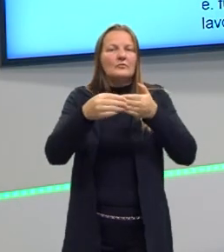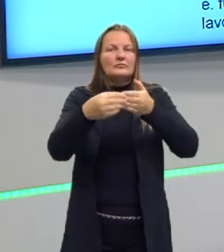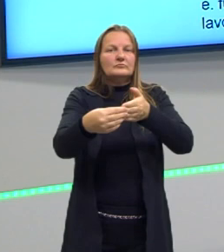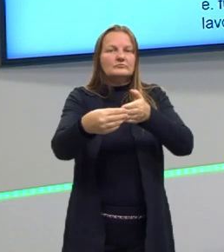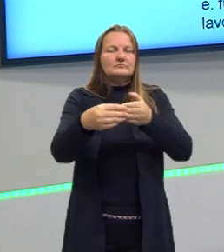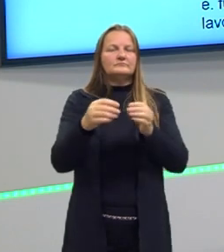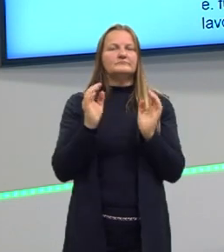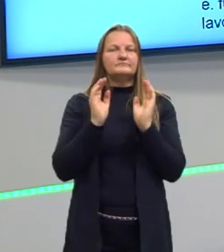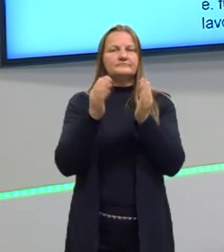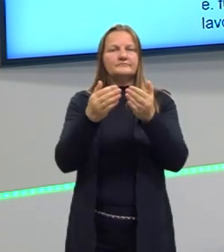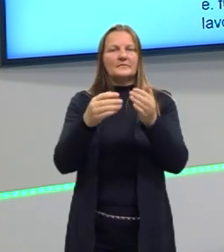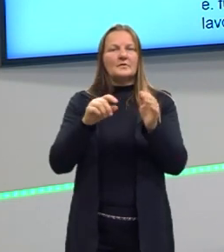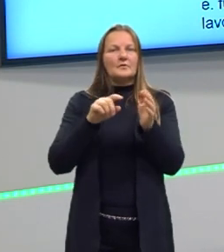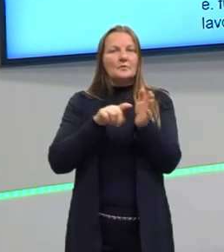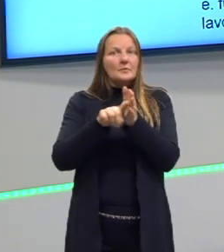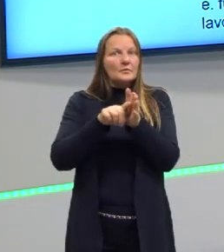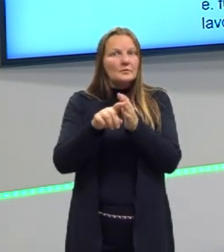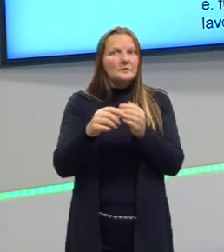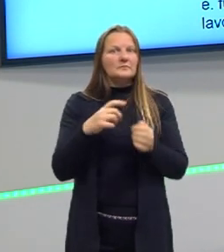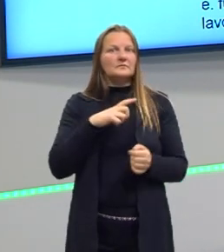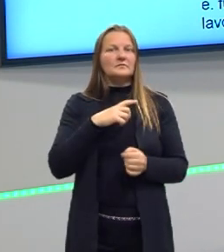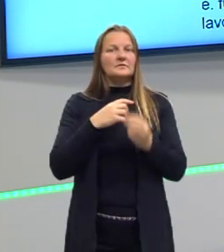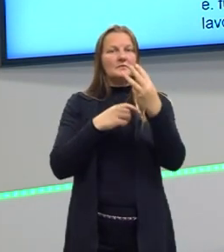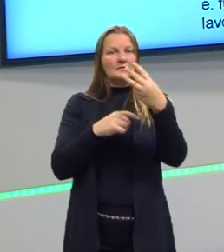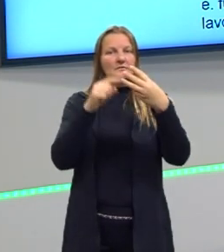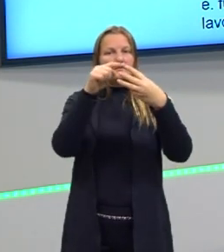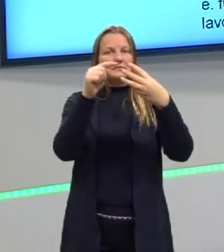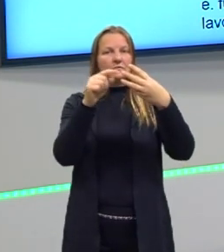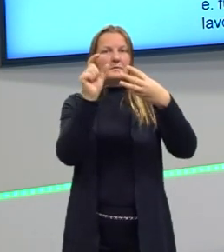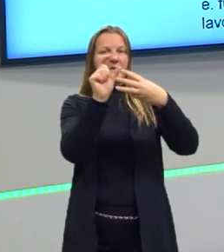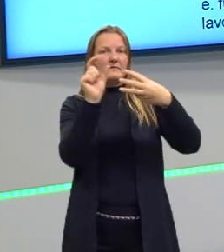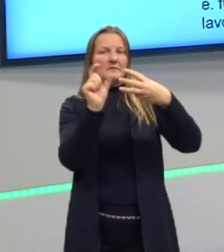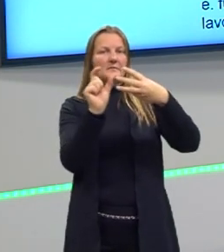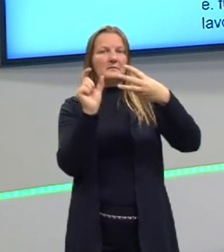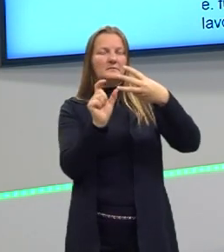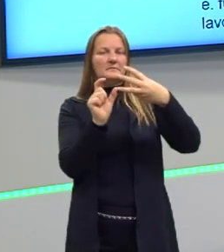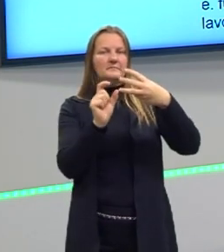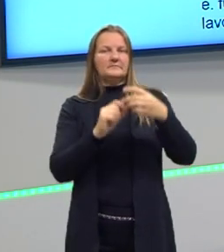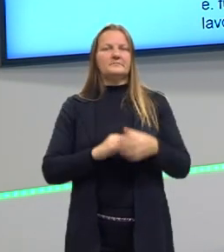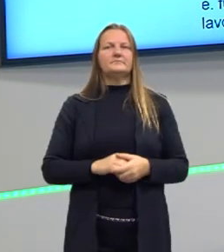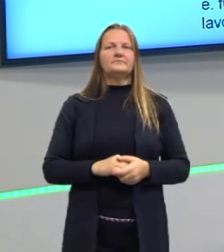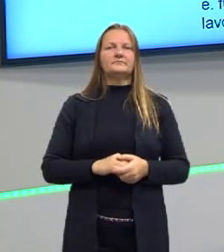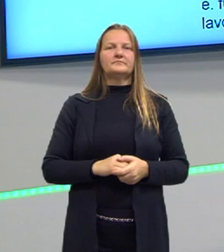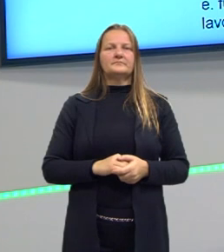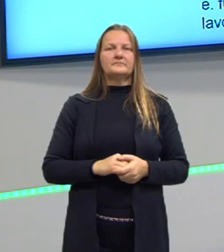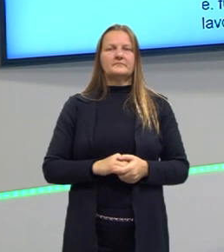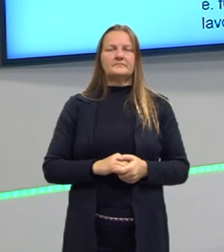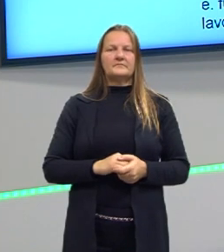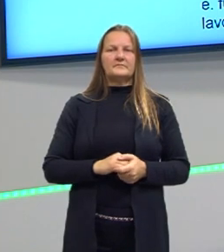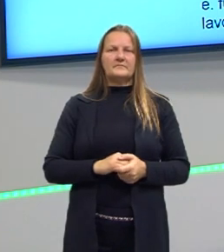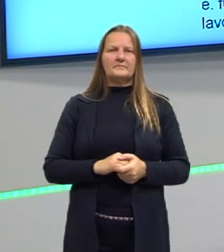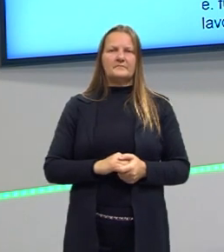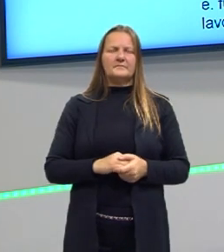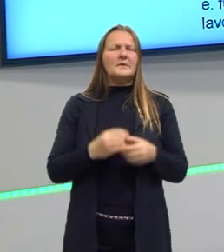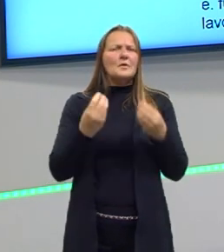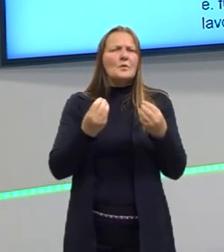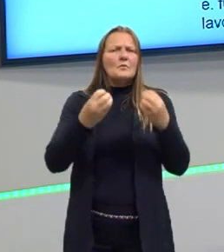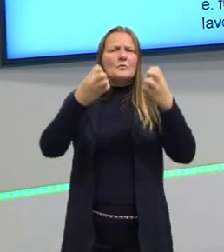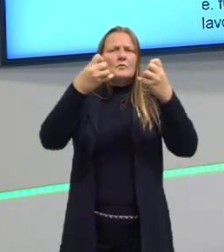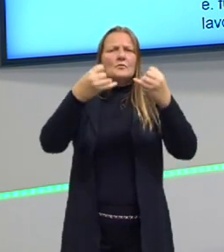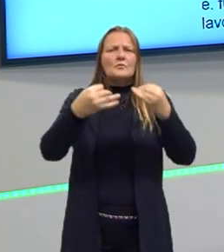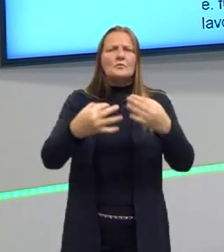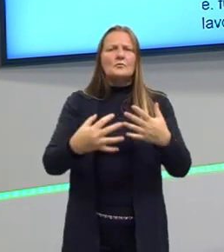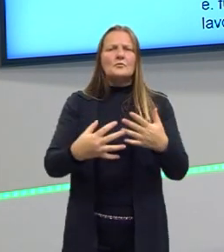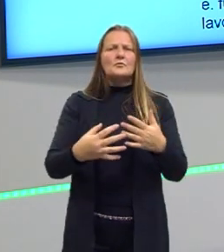nessa nessa questão está sobre essas três palavras nessas três posições é muito sobre Barros e que ela